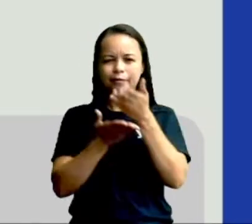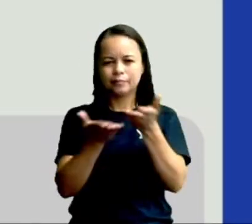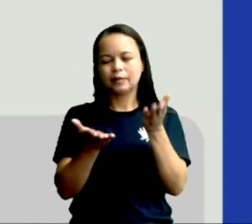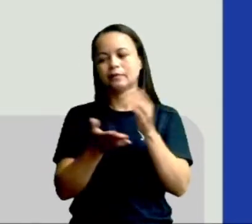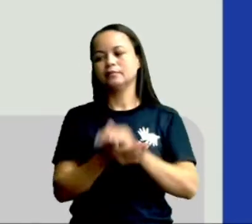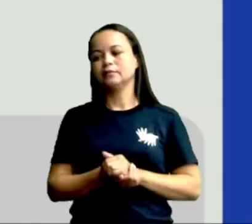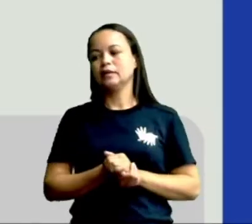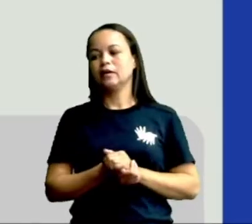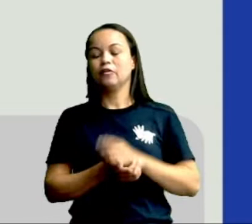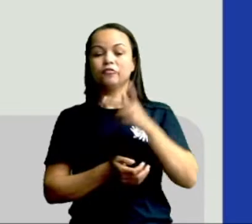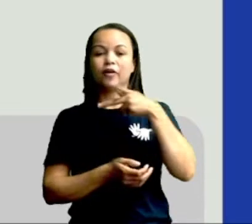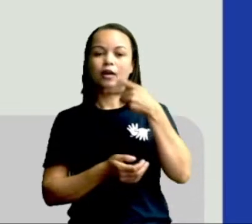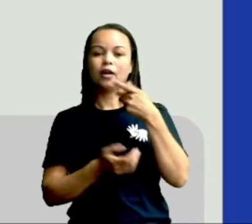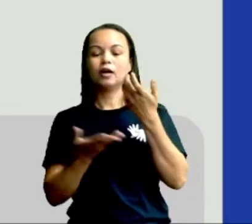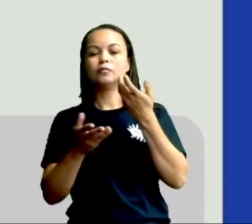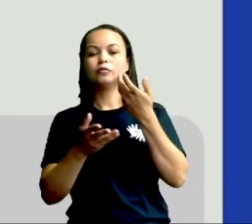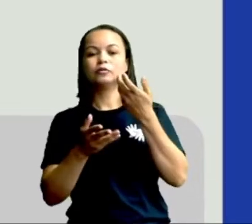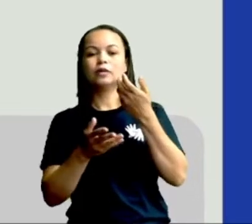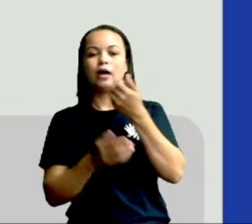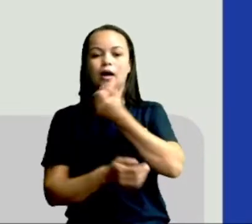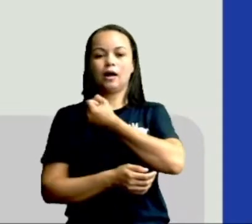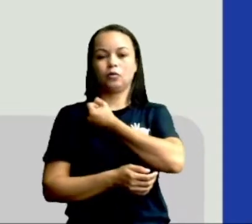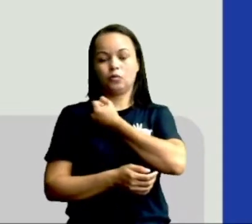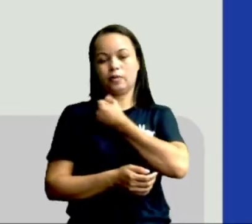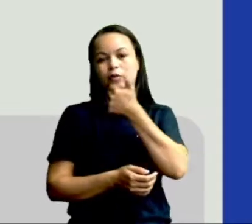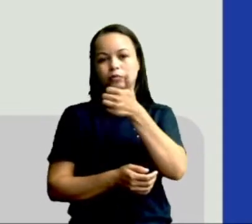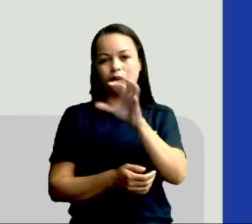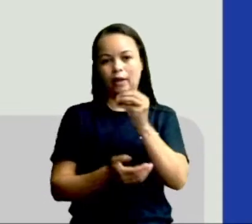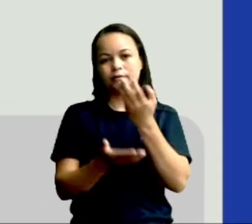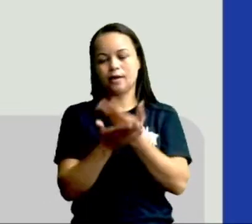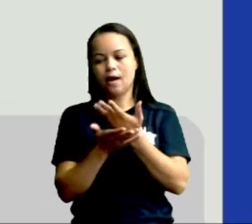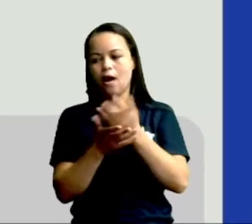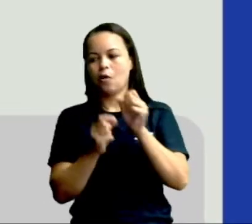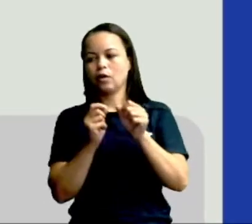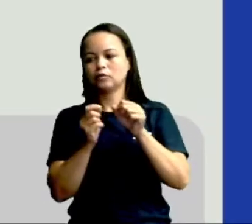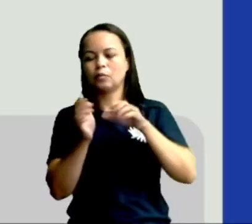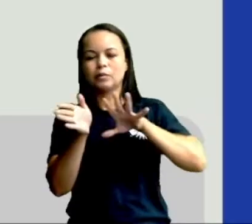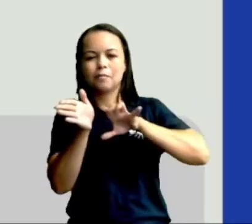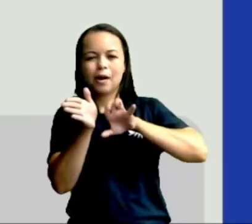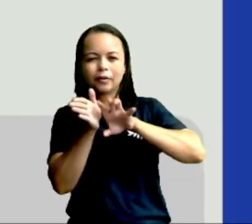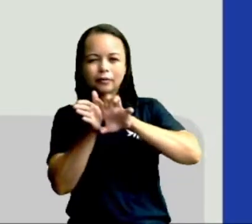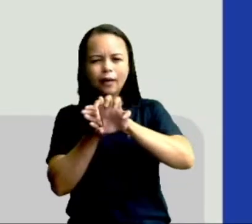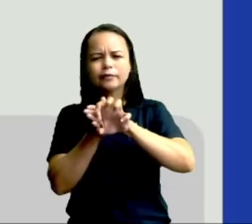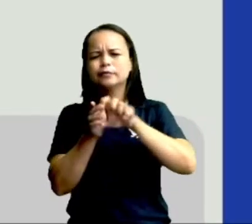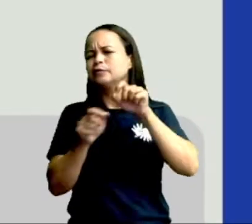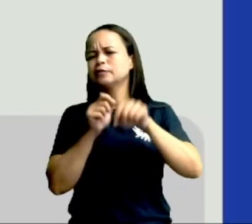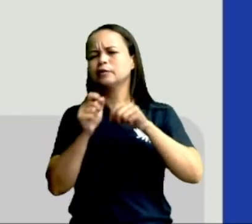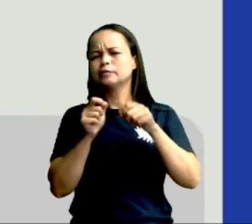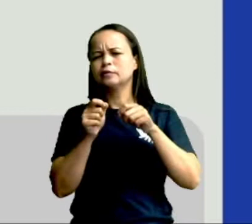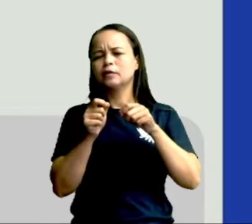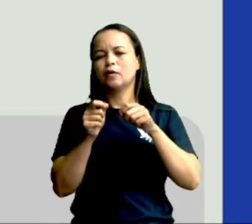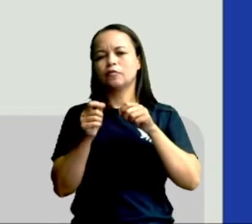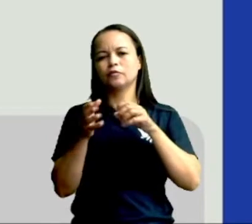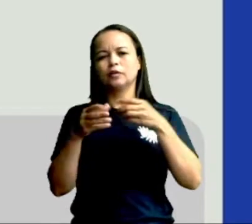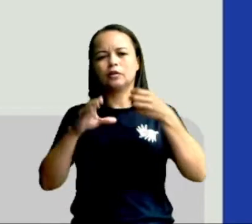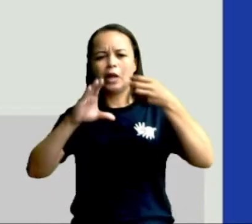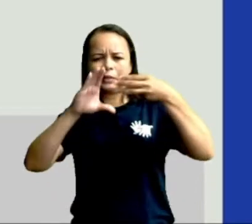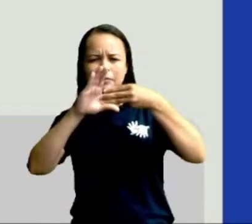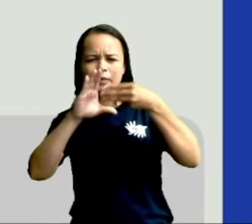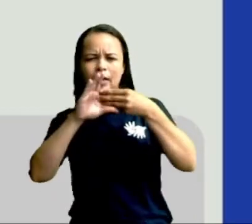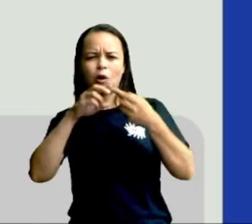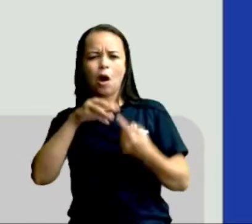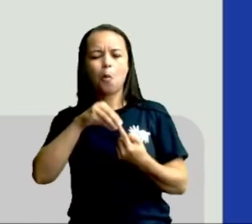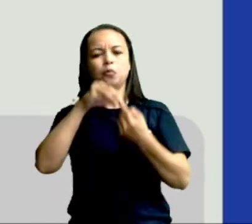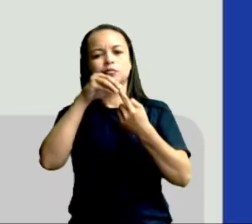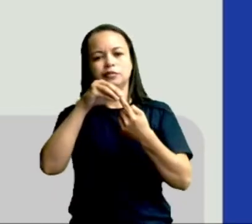aula número 10 sobre as bactérias, E o que são bactérias? São seres vivos formados de uma única célula que